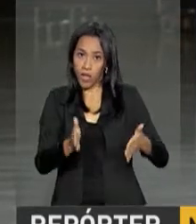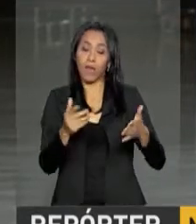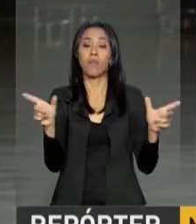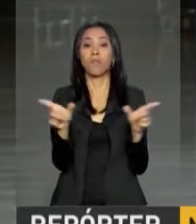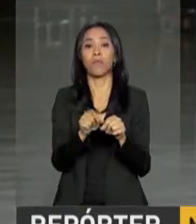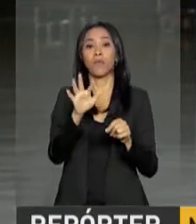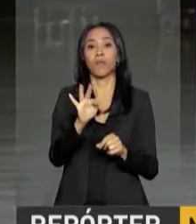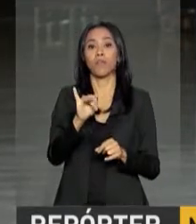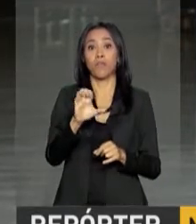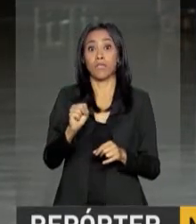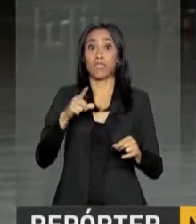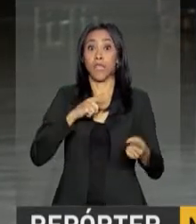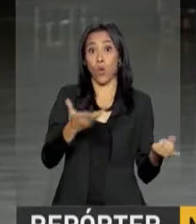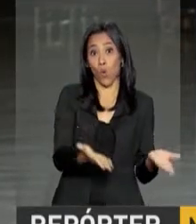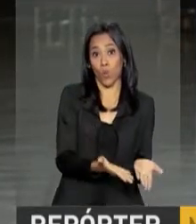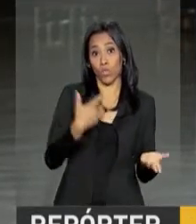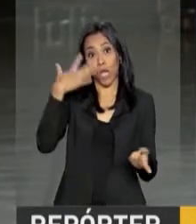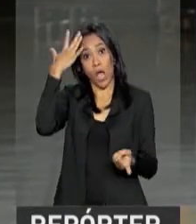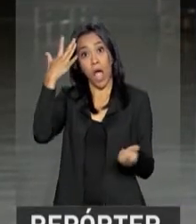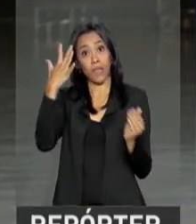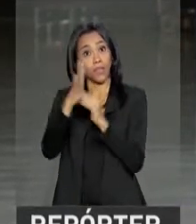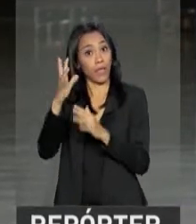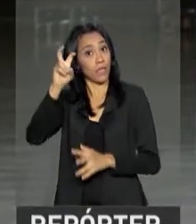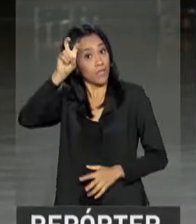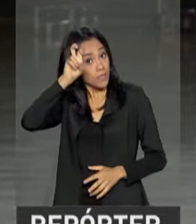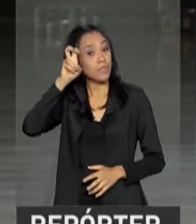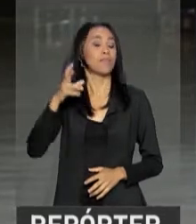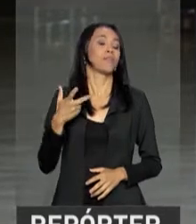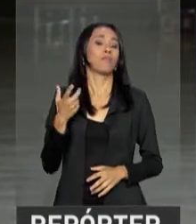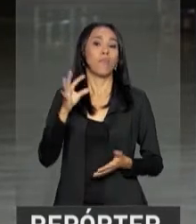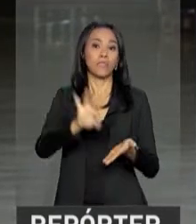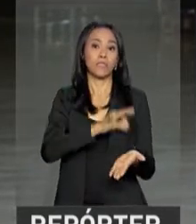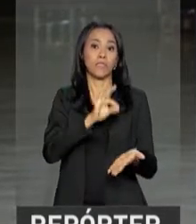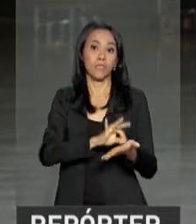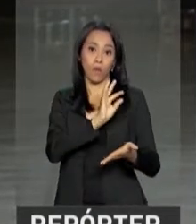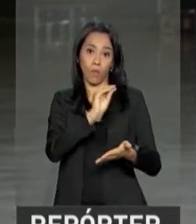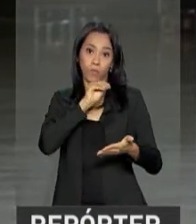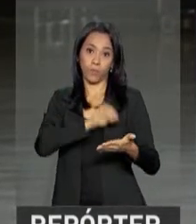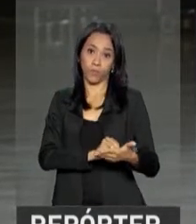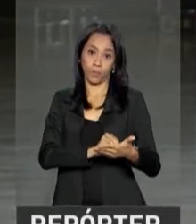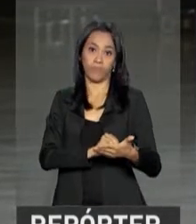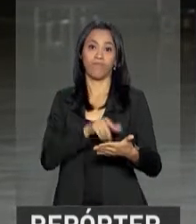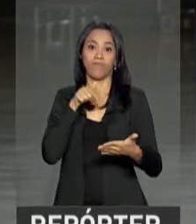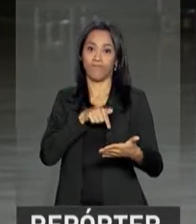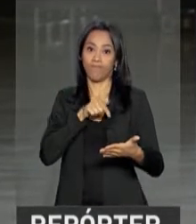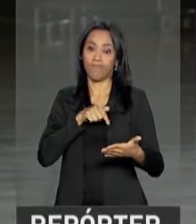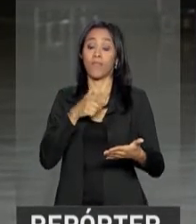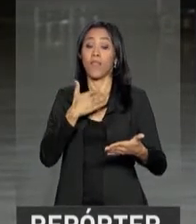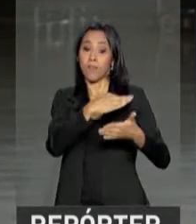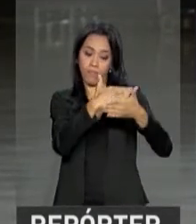eles têm entre amanhã e quinta feira pra complementar na inscrição no portal fi é seleção a